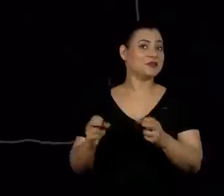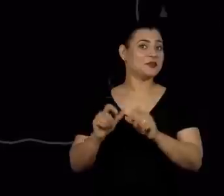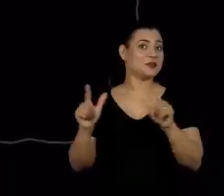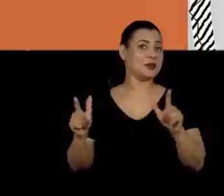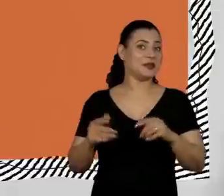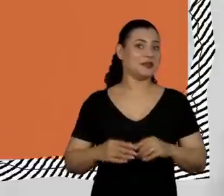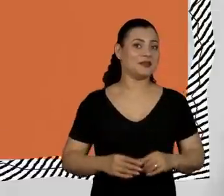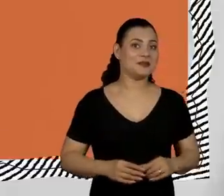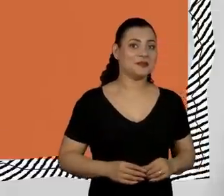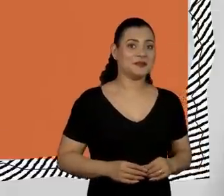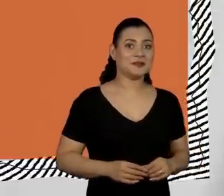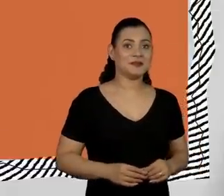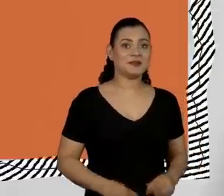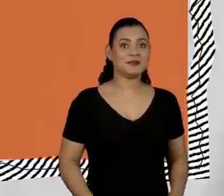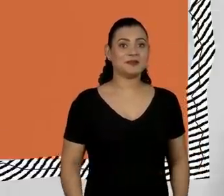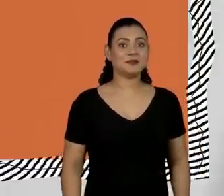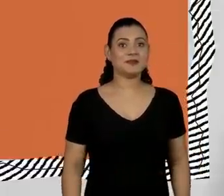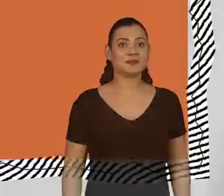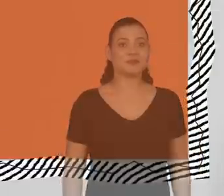manhã